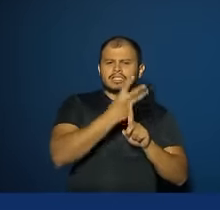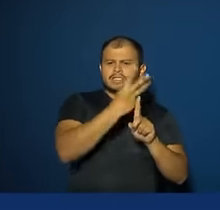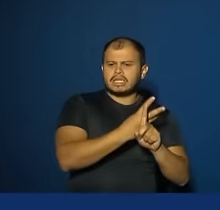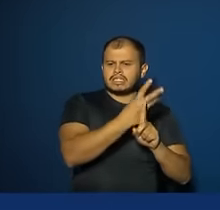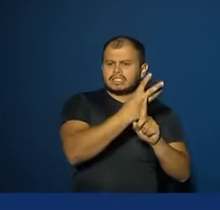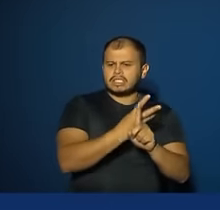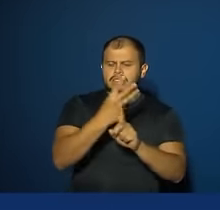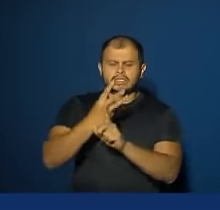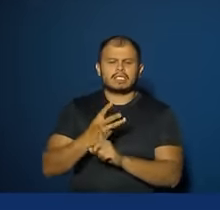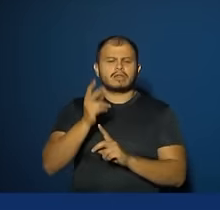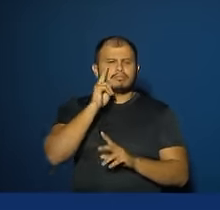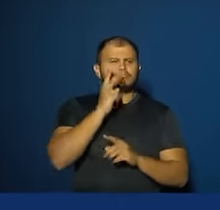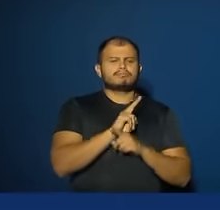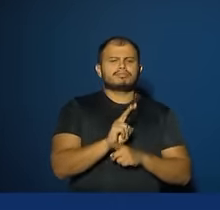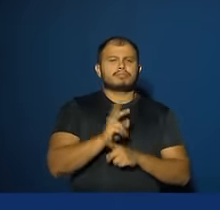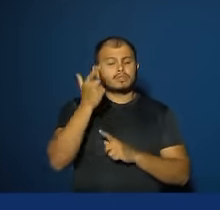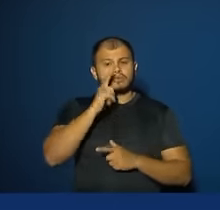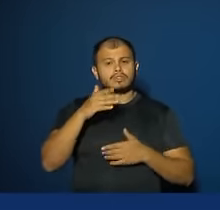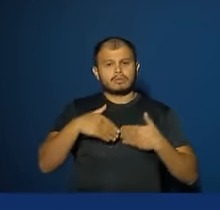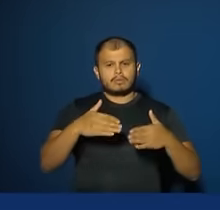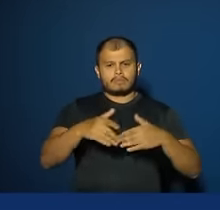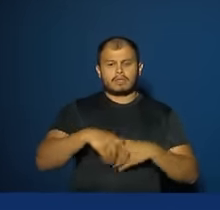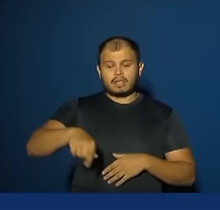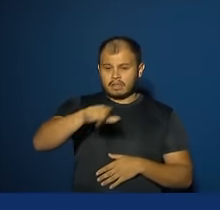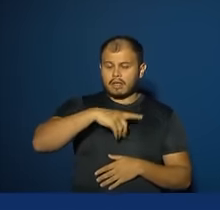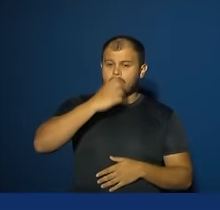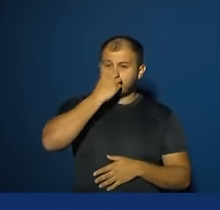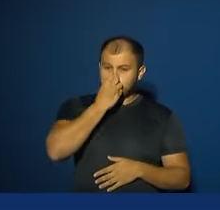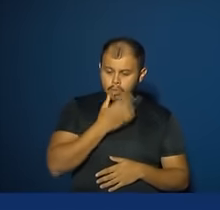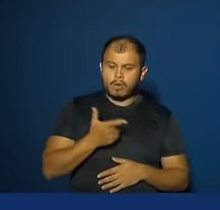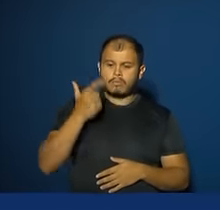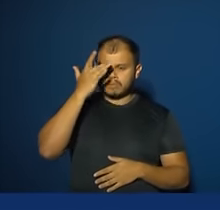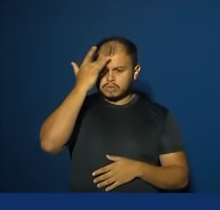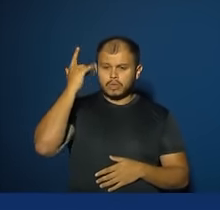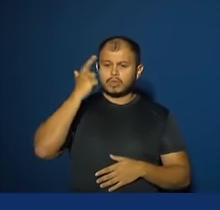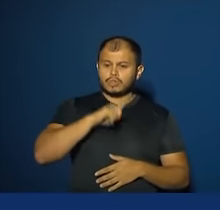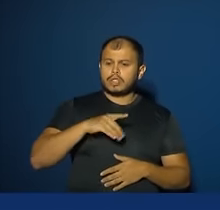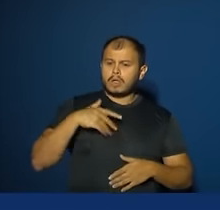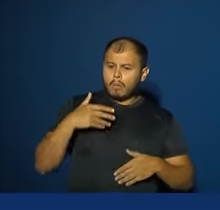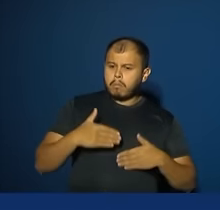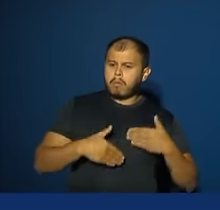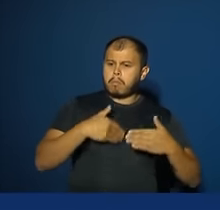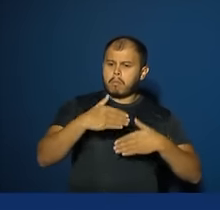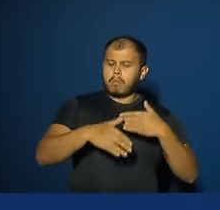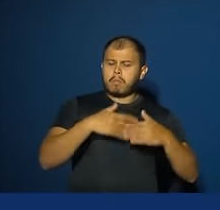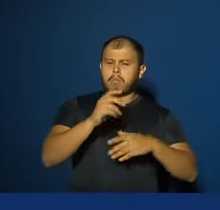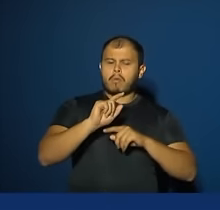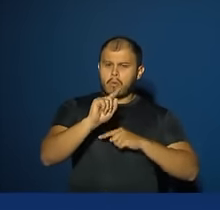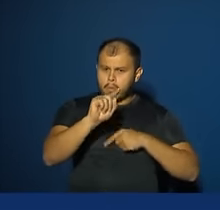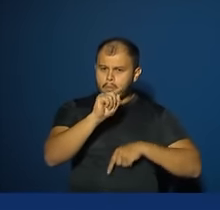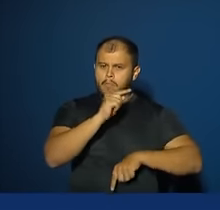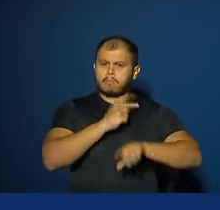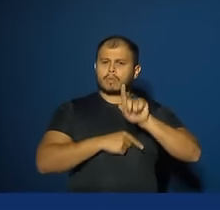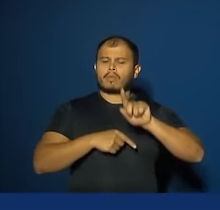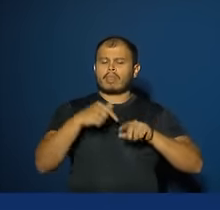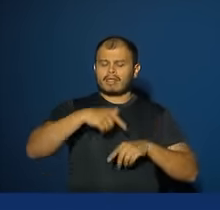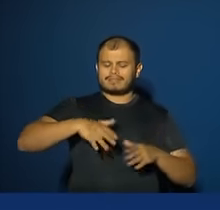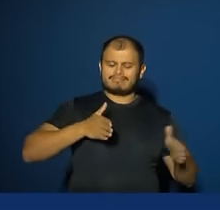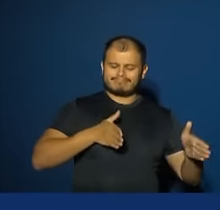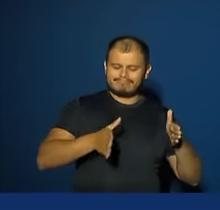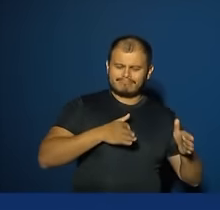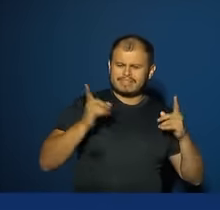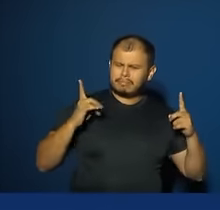né? Aqui são boas casas que conseguiram atravessar esse grande tormenta,